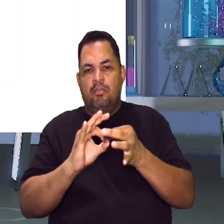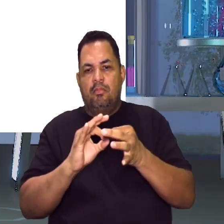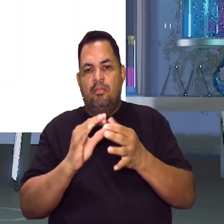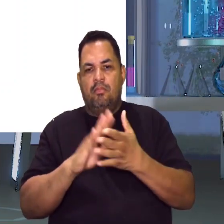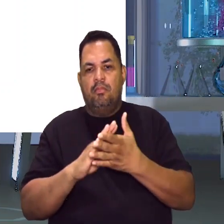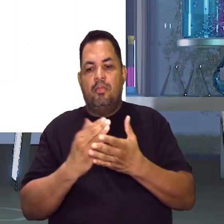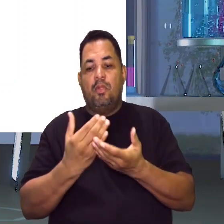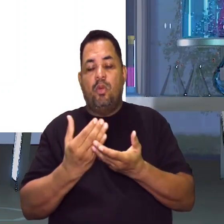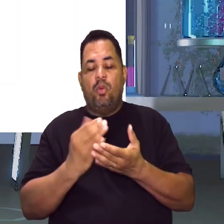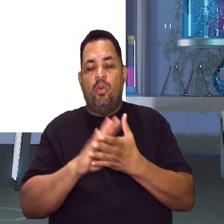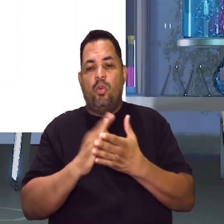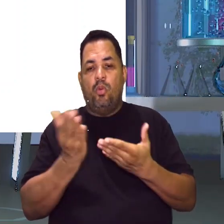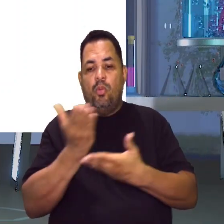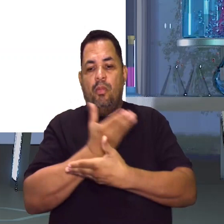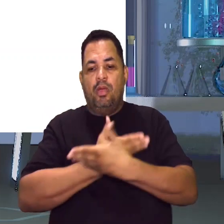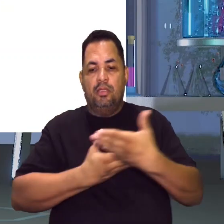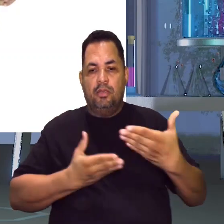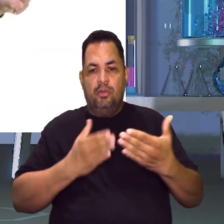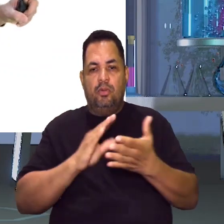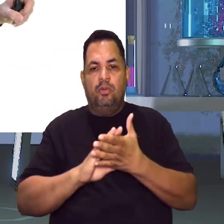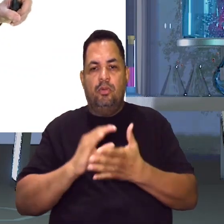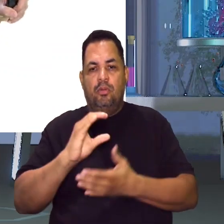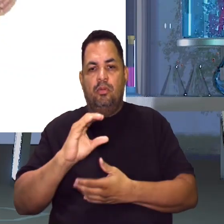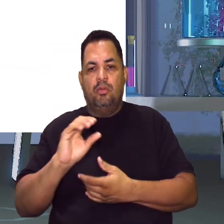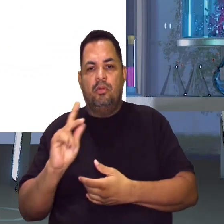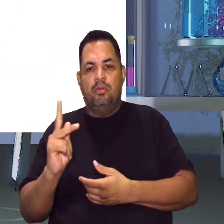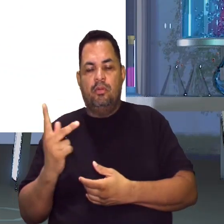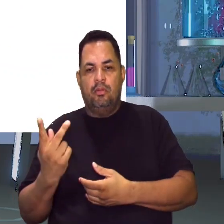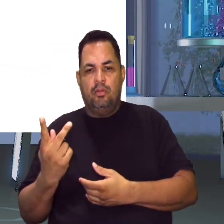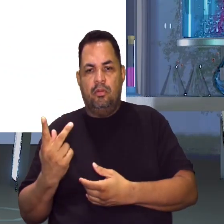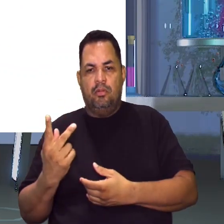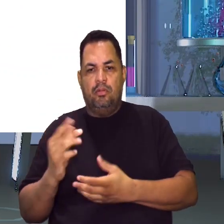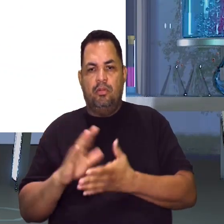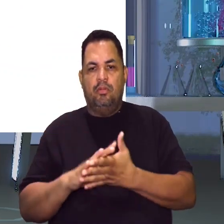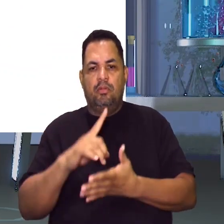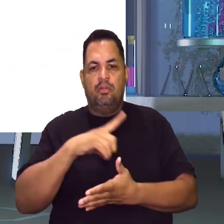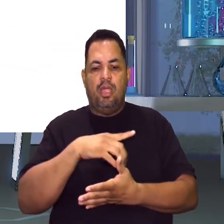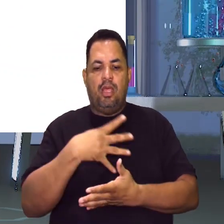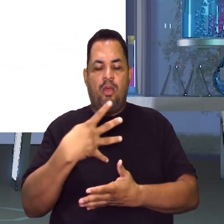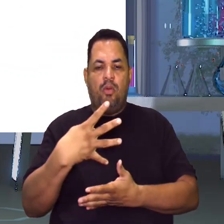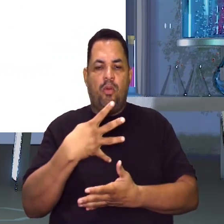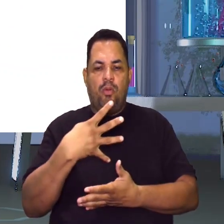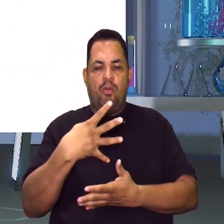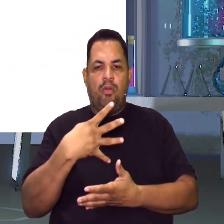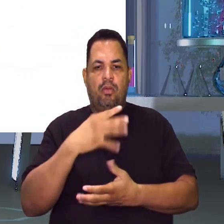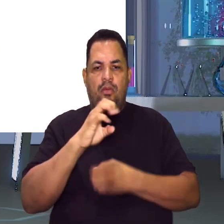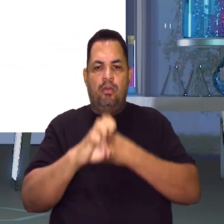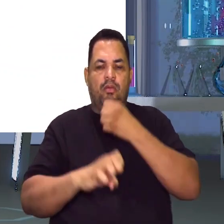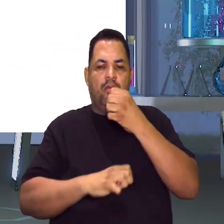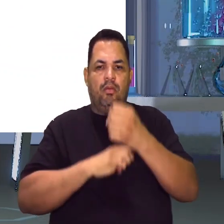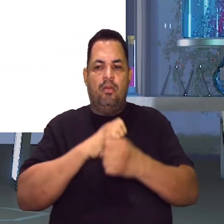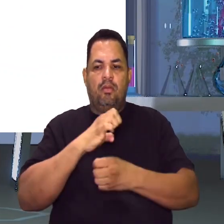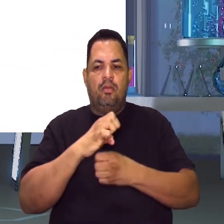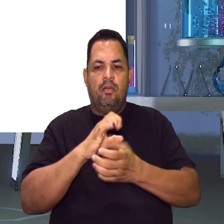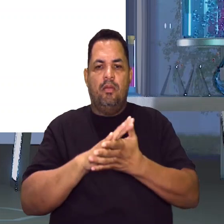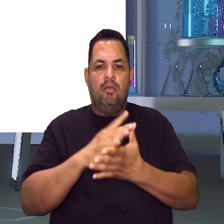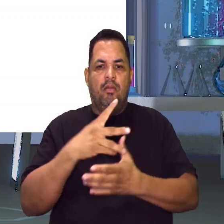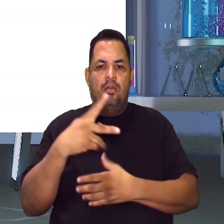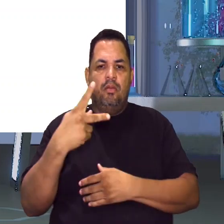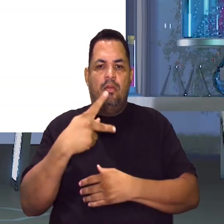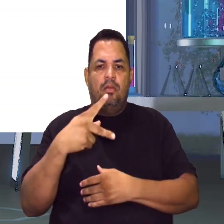satisfez o hidrogênio, ok. Ligou com outro hidrogênio, sobrou 4 elétrons em forma de 2